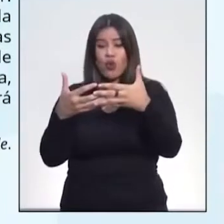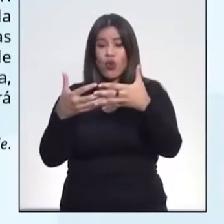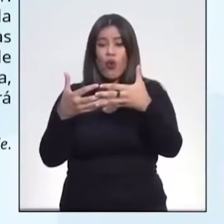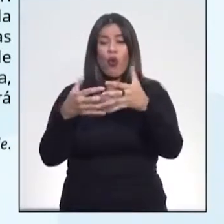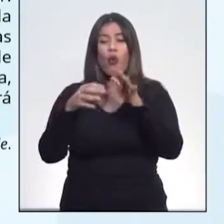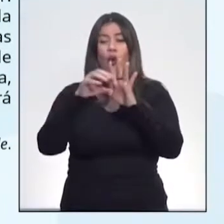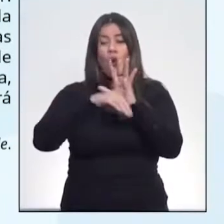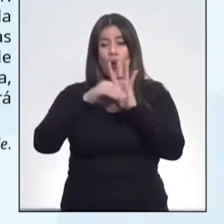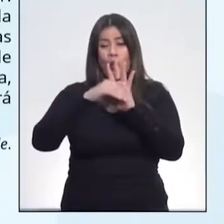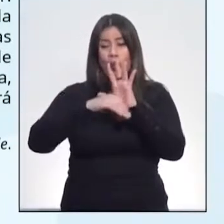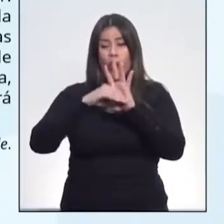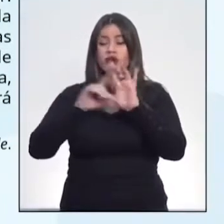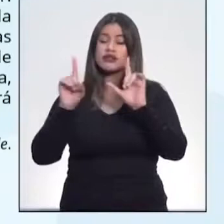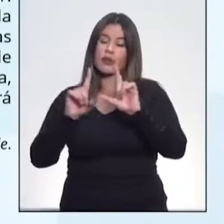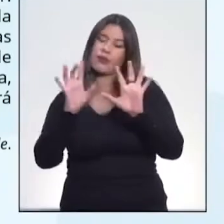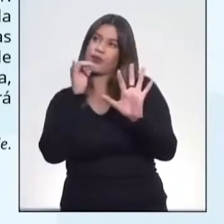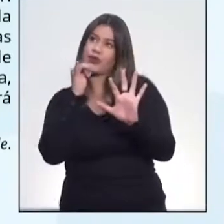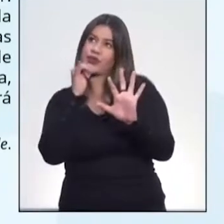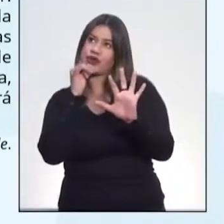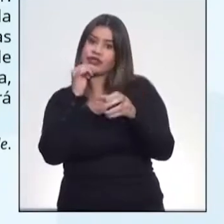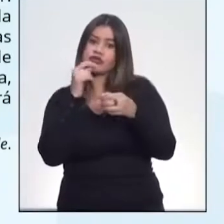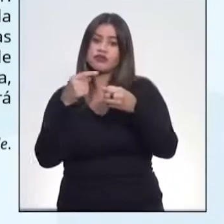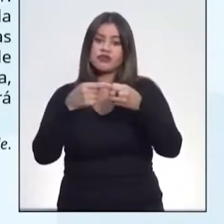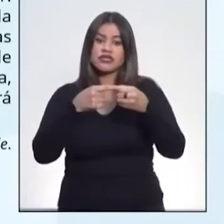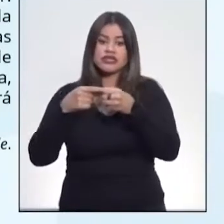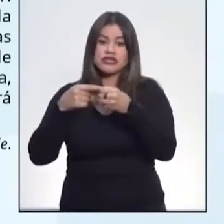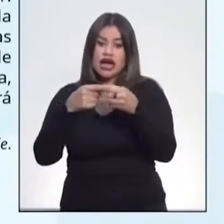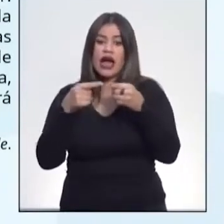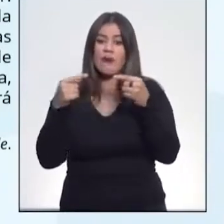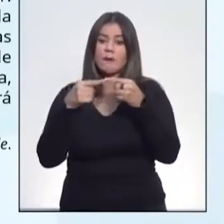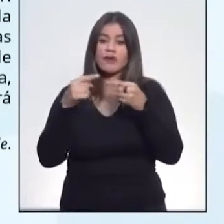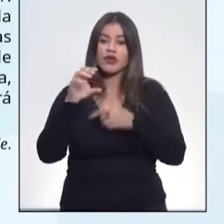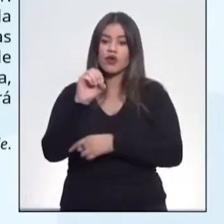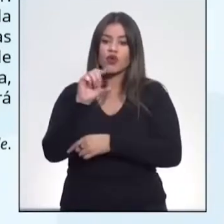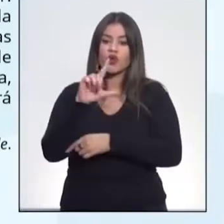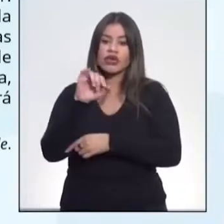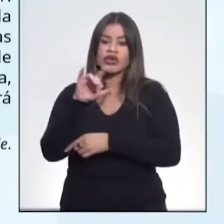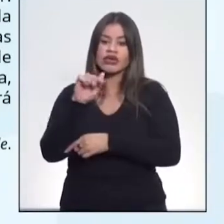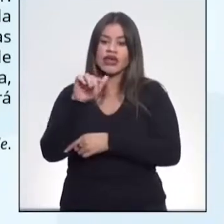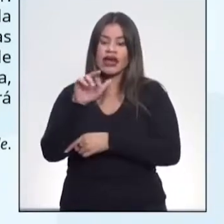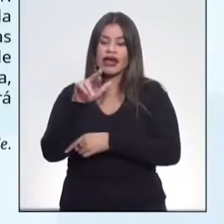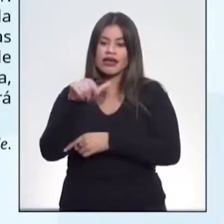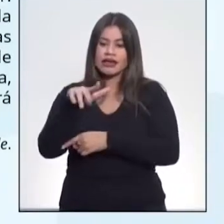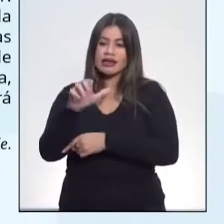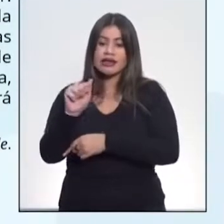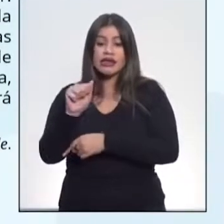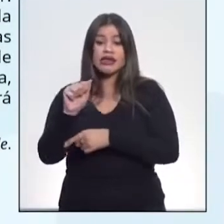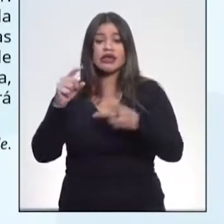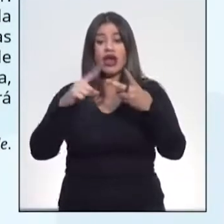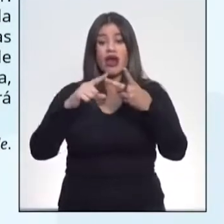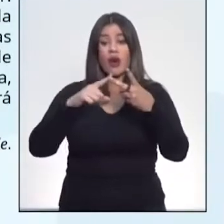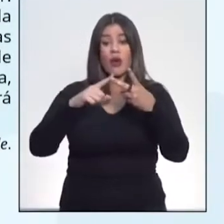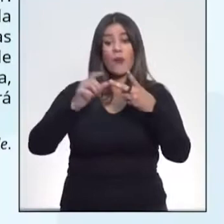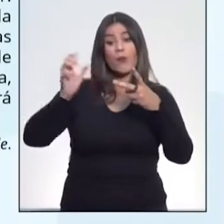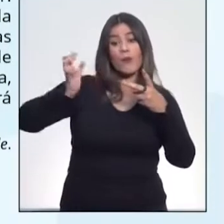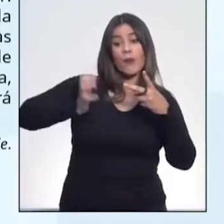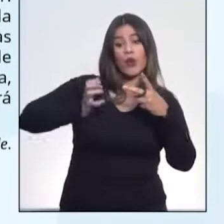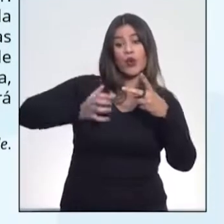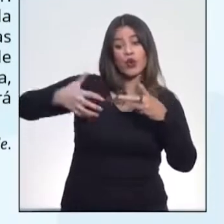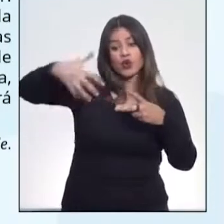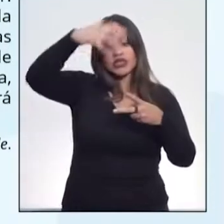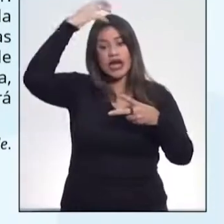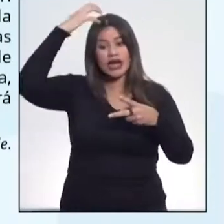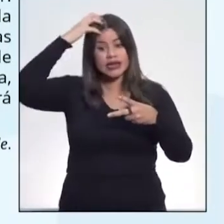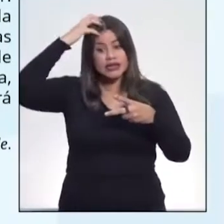de Constituição uma cidade com vem para a oligarquia ou a monarquia uma região plana e uma de